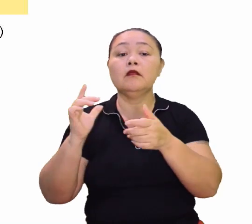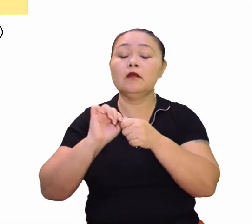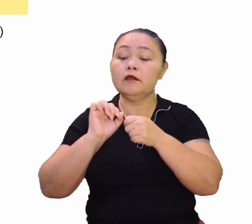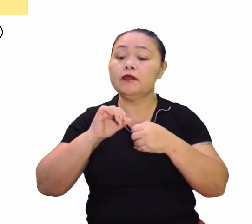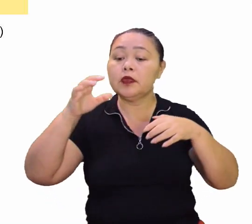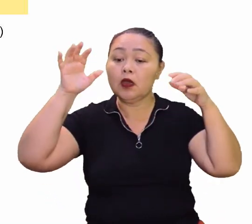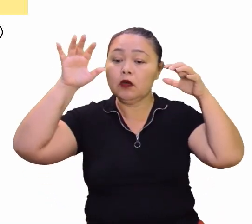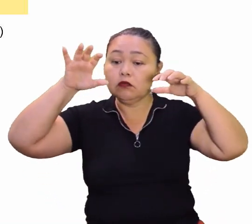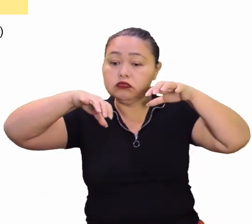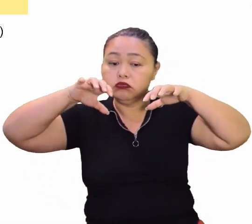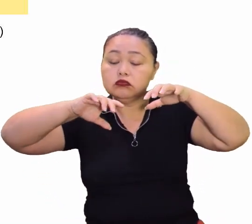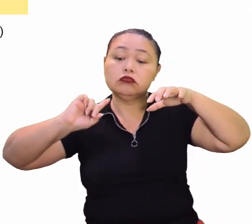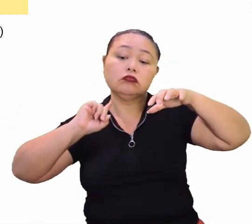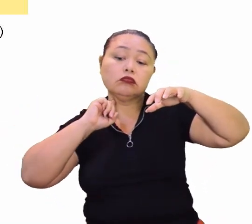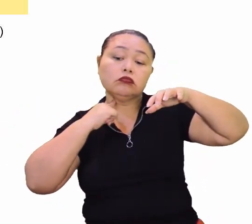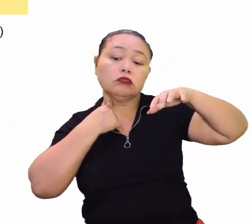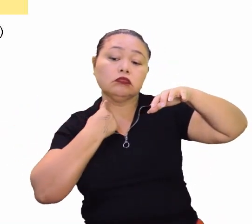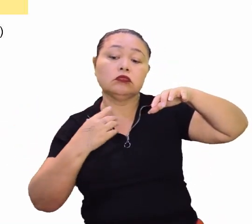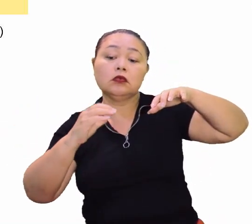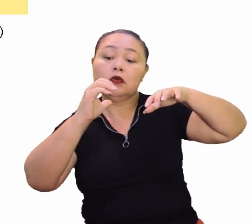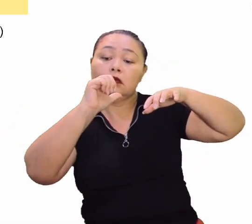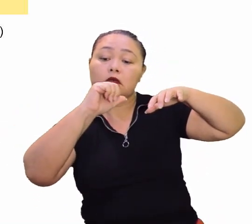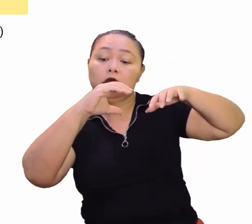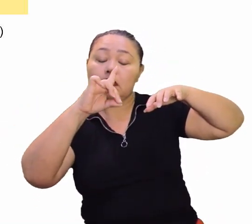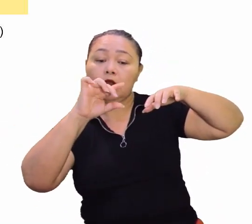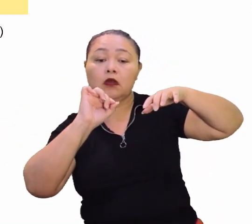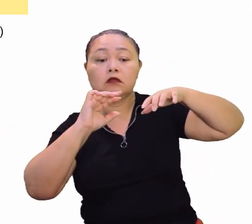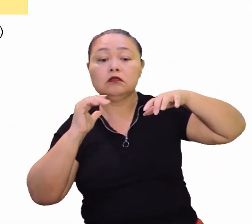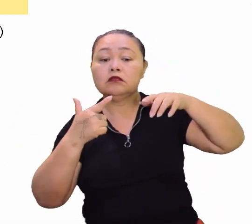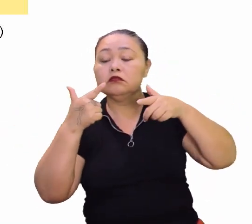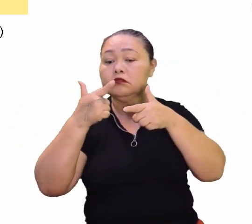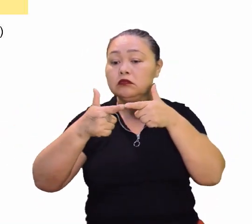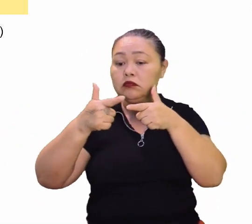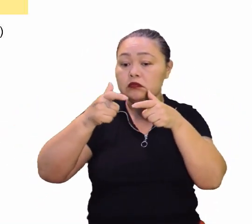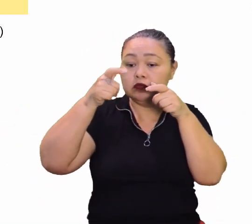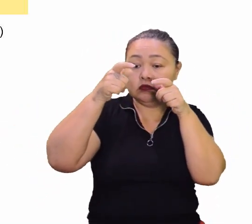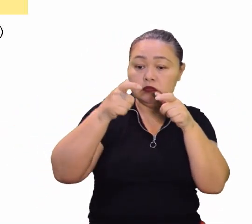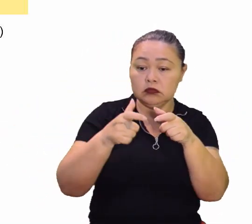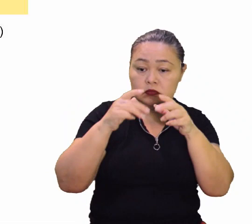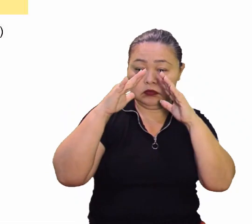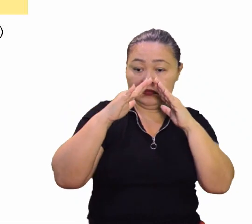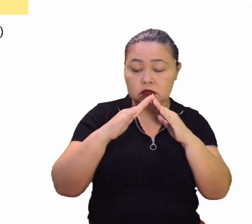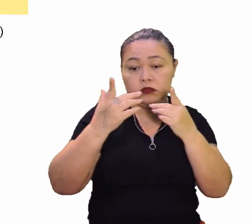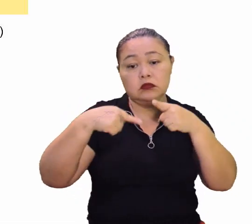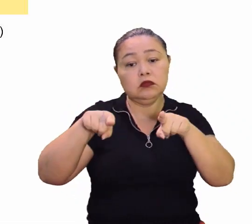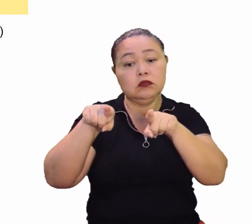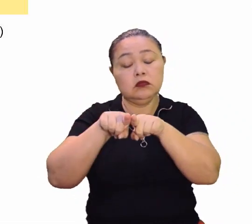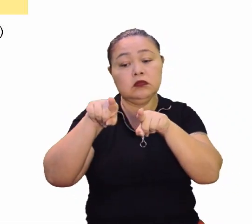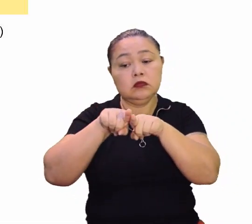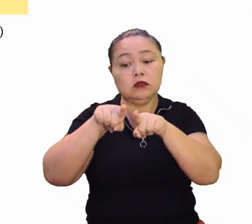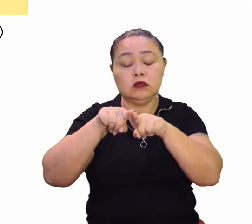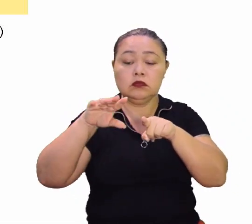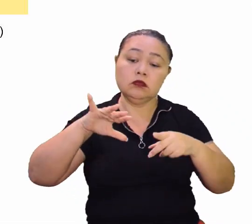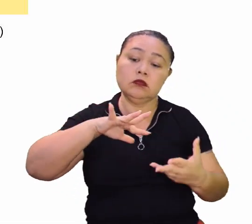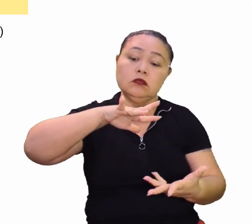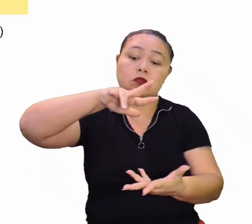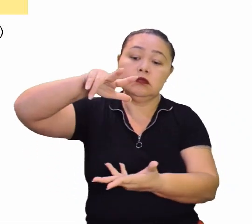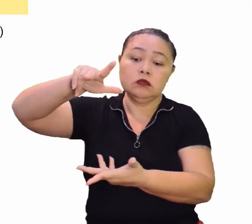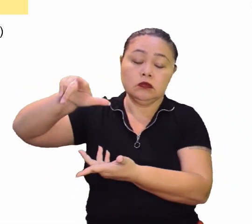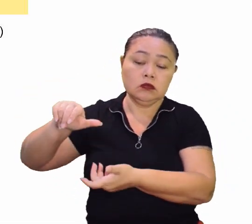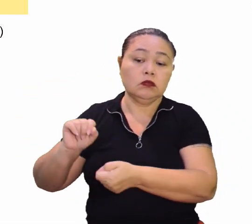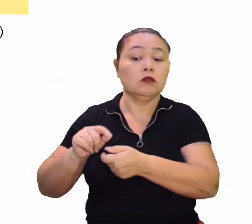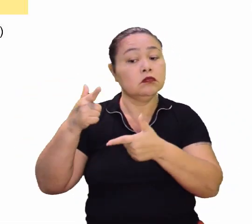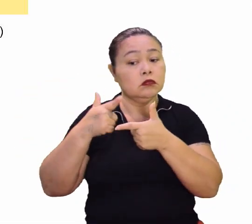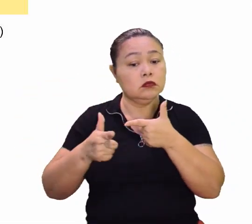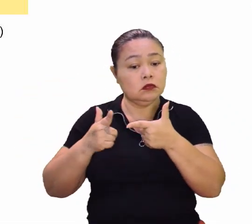chuva ácida, ela gera impacto em diferentes escalas, no local e também a nível